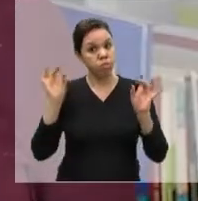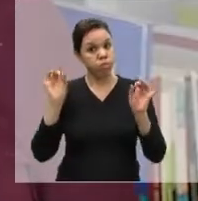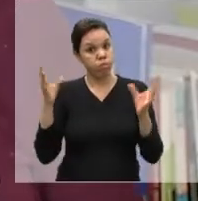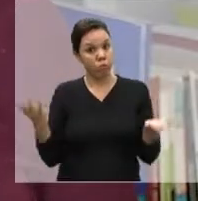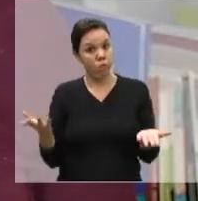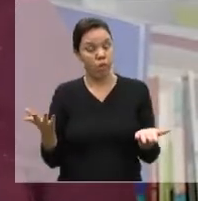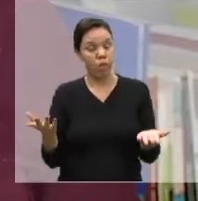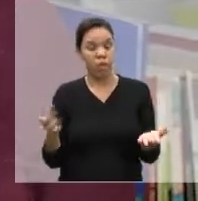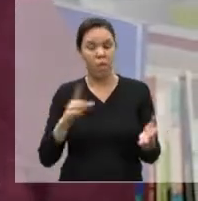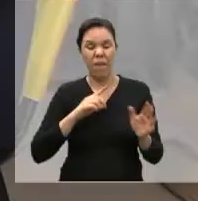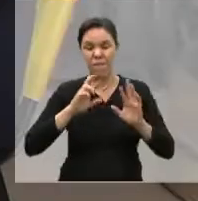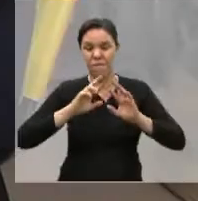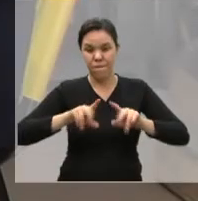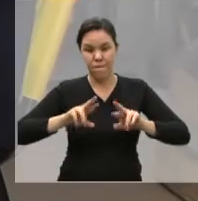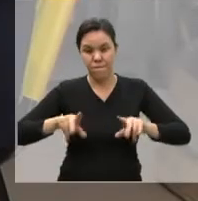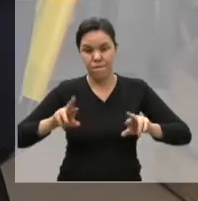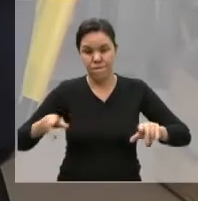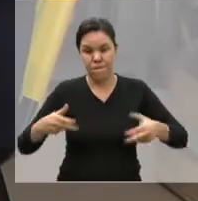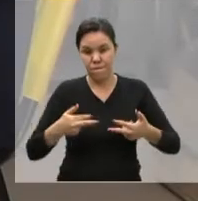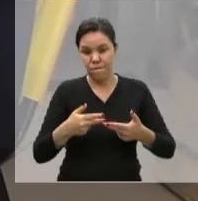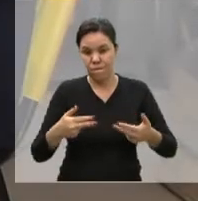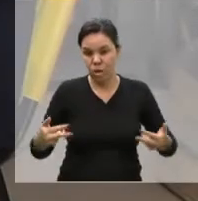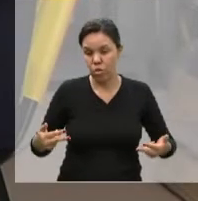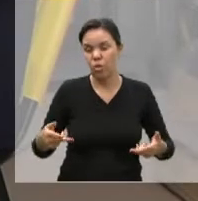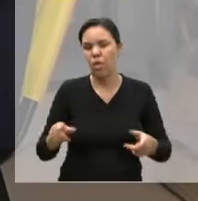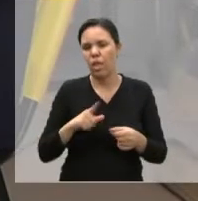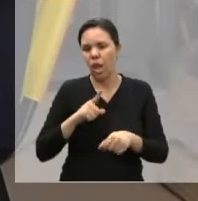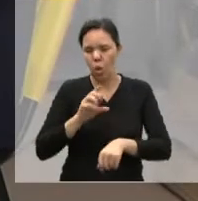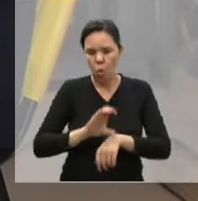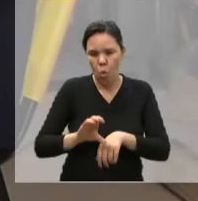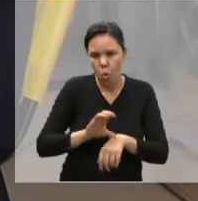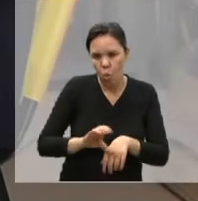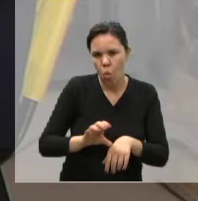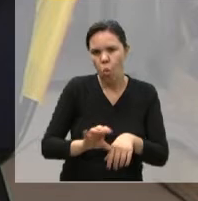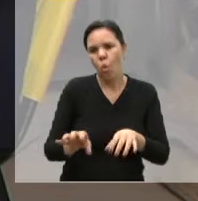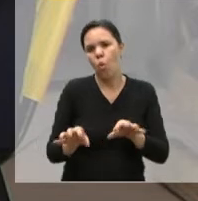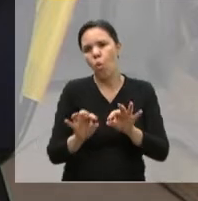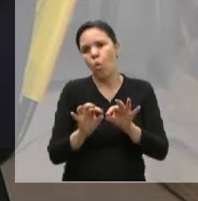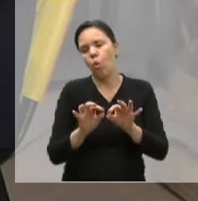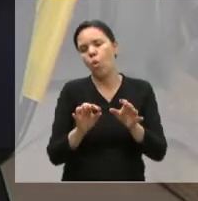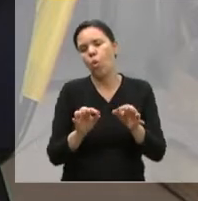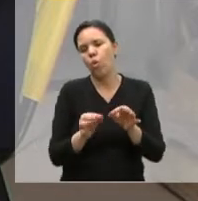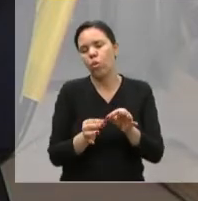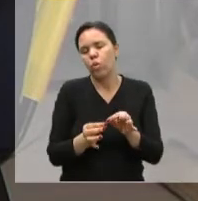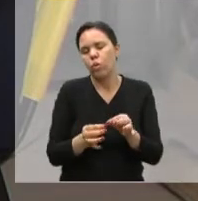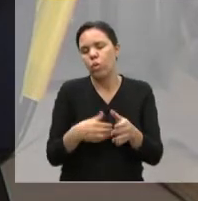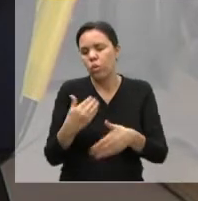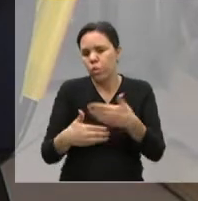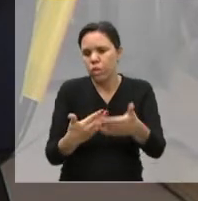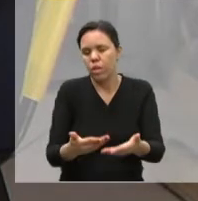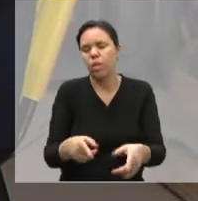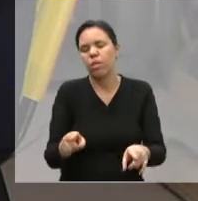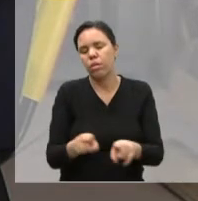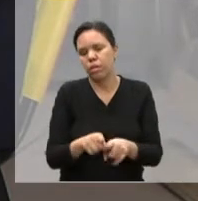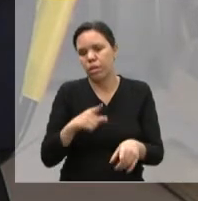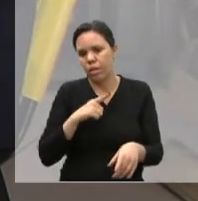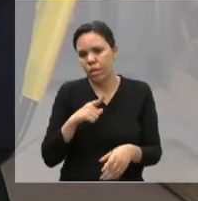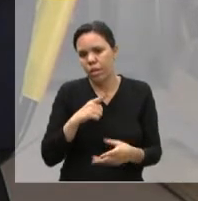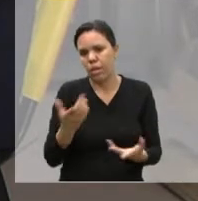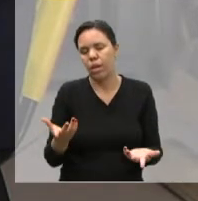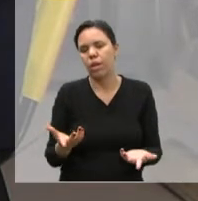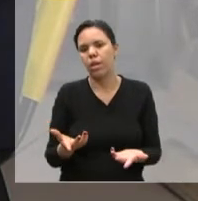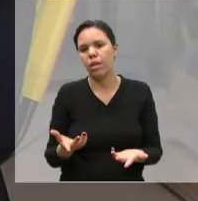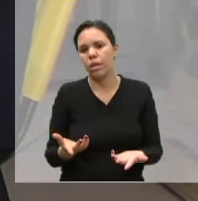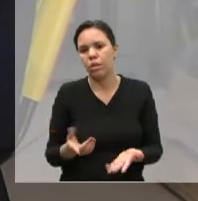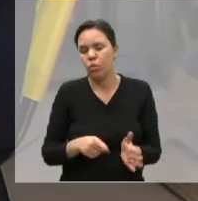desenvolve diretamente com a sociedade. Tem cursos de extensão, programas de extensão. Por exemplo, na Unicamp, no departamento de matemática, a gente faz